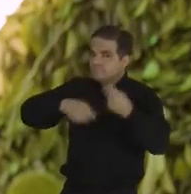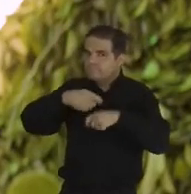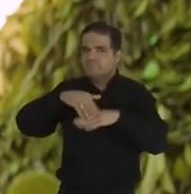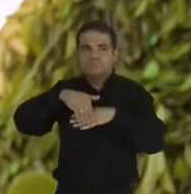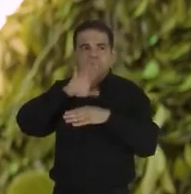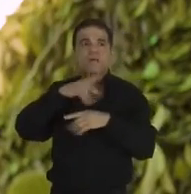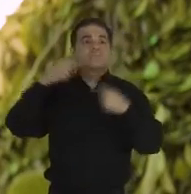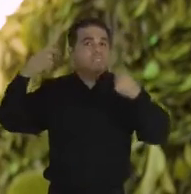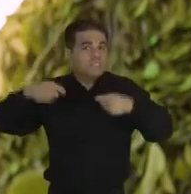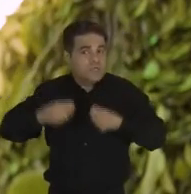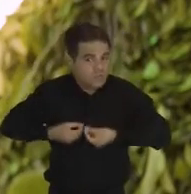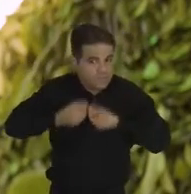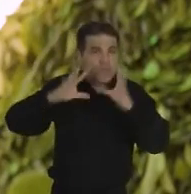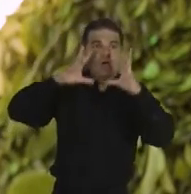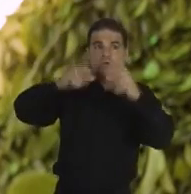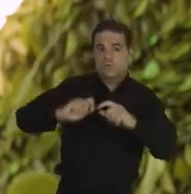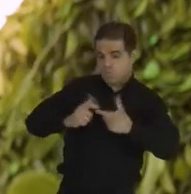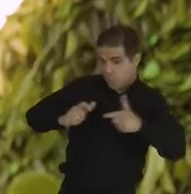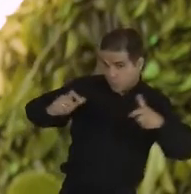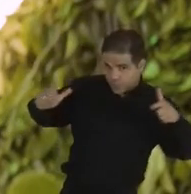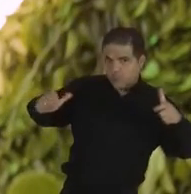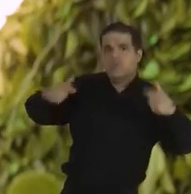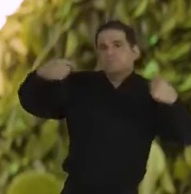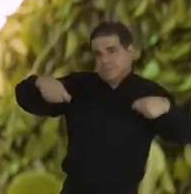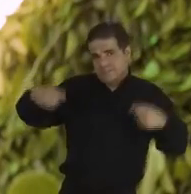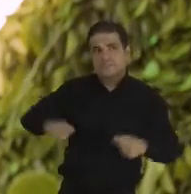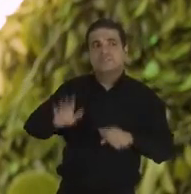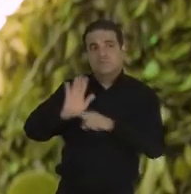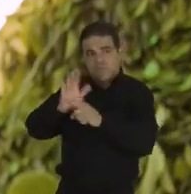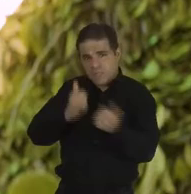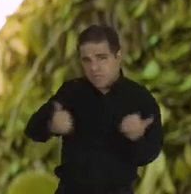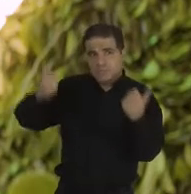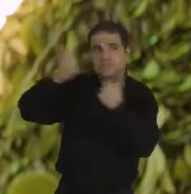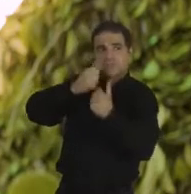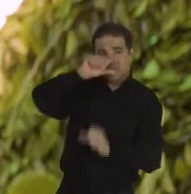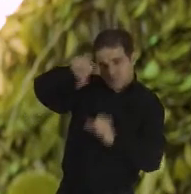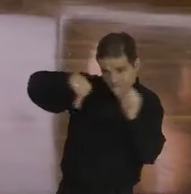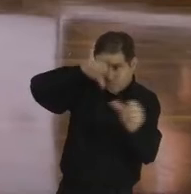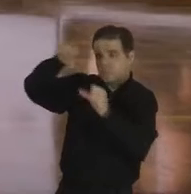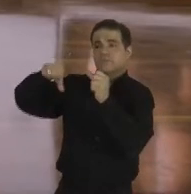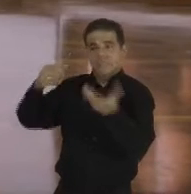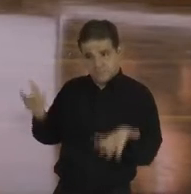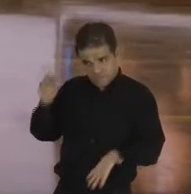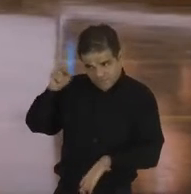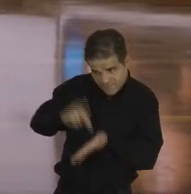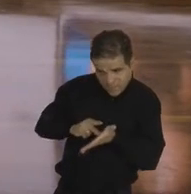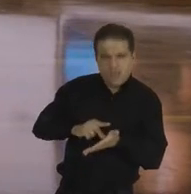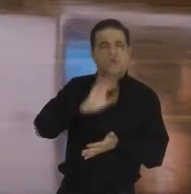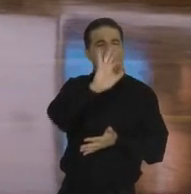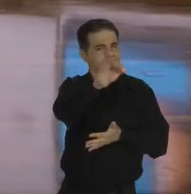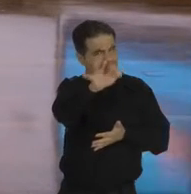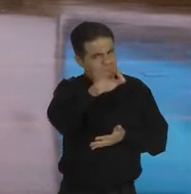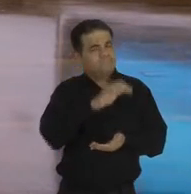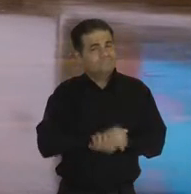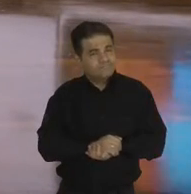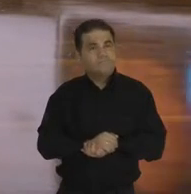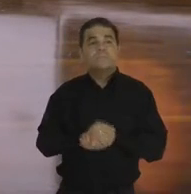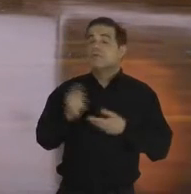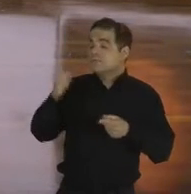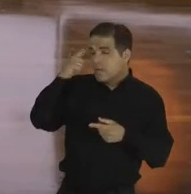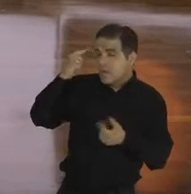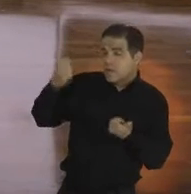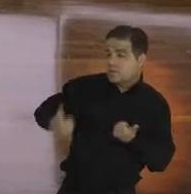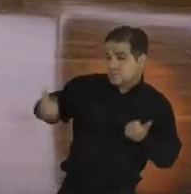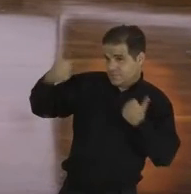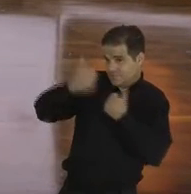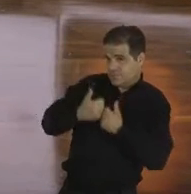né você precisa oferecer toda uma estrutura que apoia essa mudança de paradigma né Sem dúvida e pra